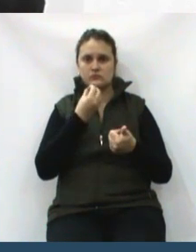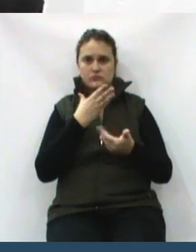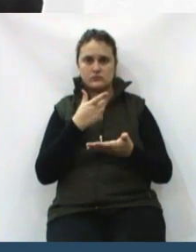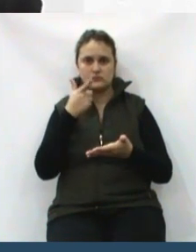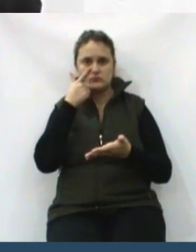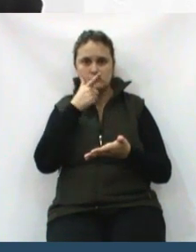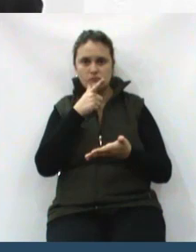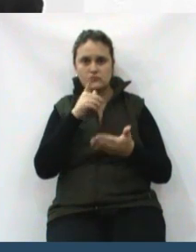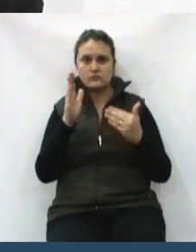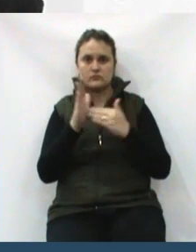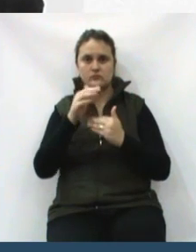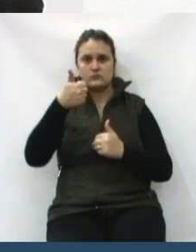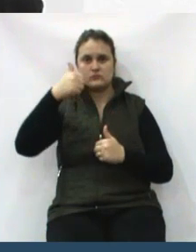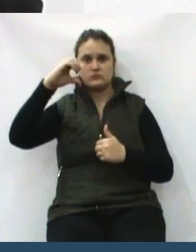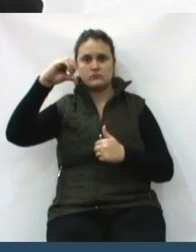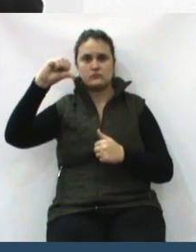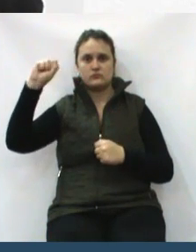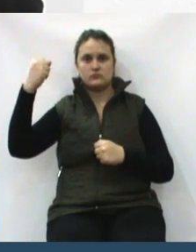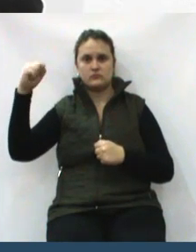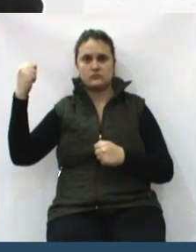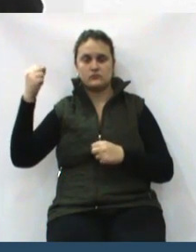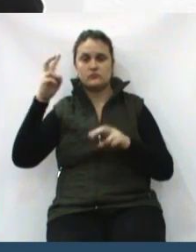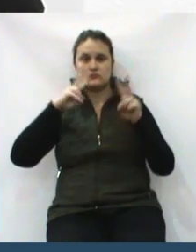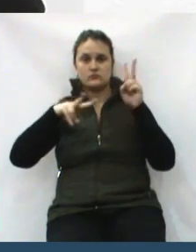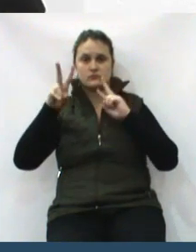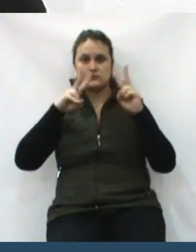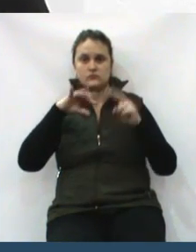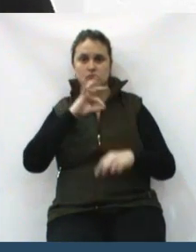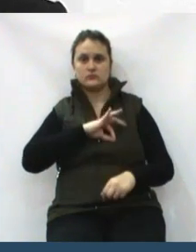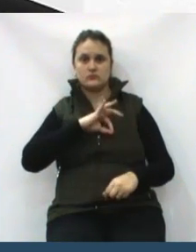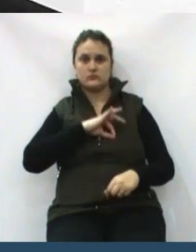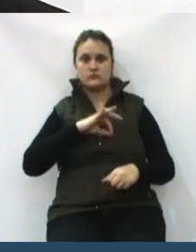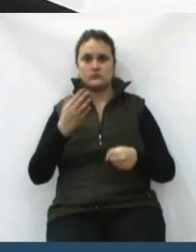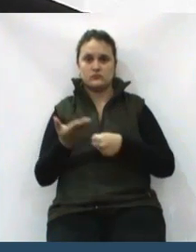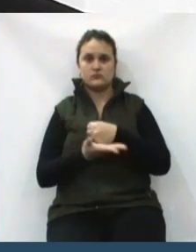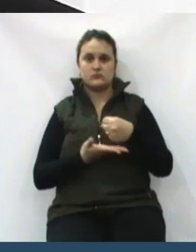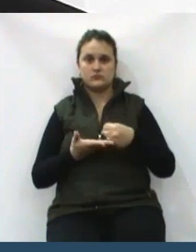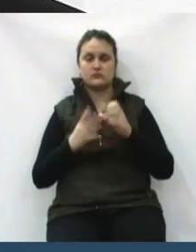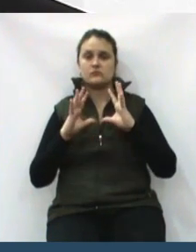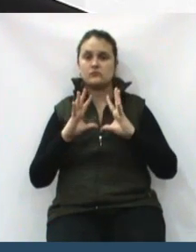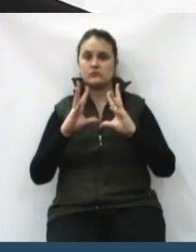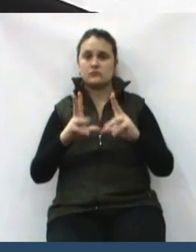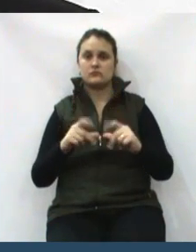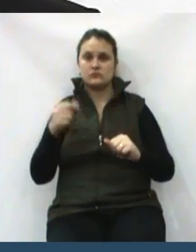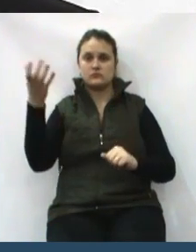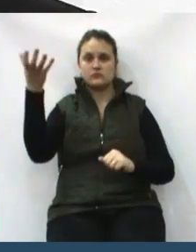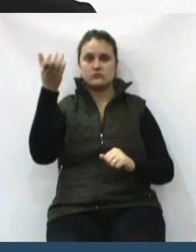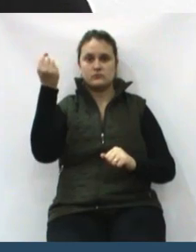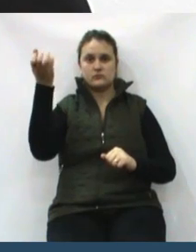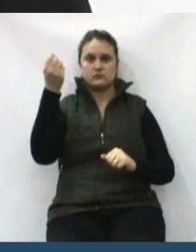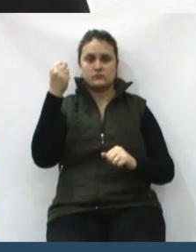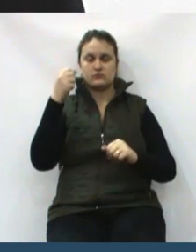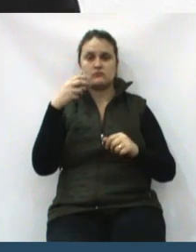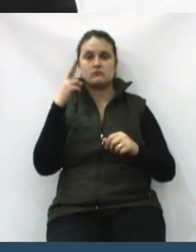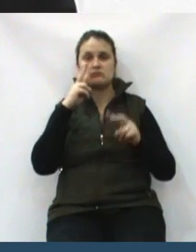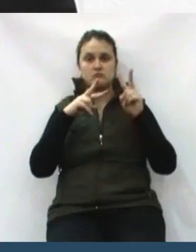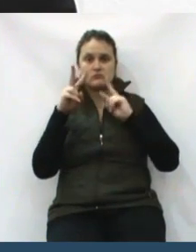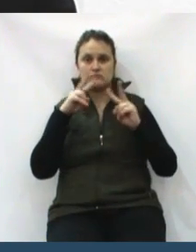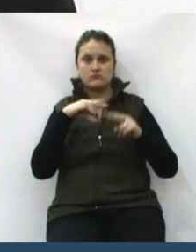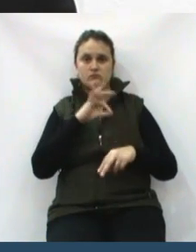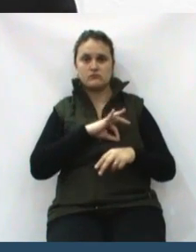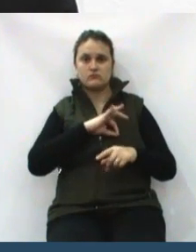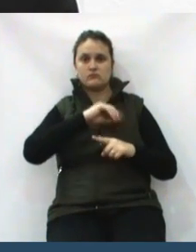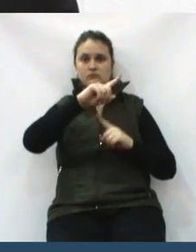até 88 seriam revistos pelo valor do salário mínimo. Então, todos os aposentados tiveram uma revisão e um aumento